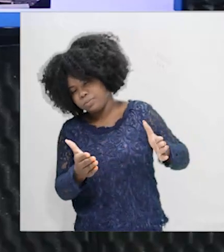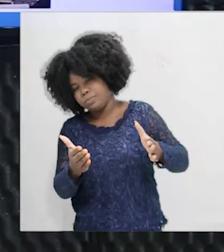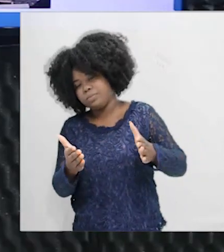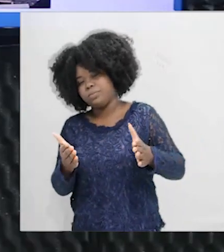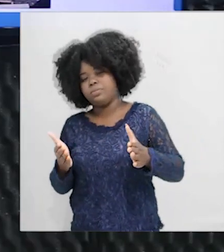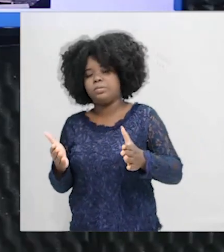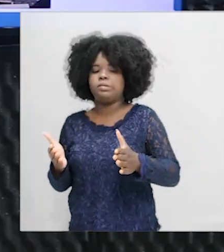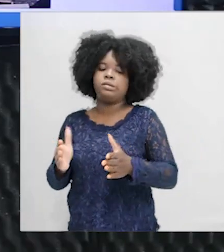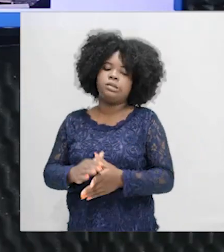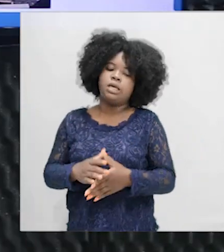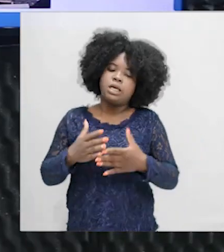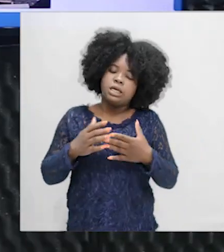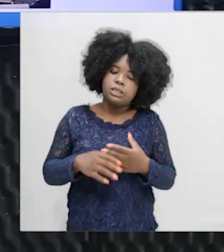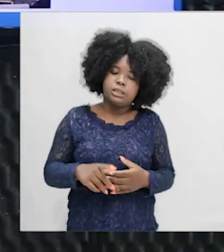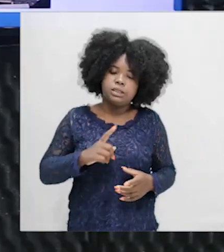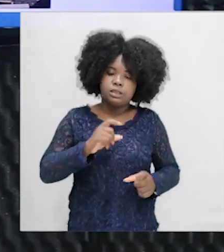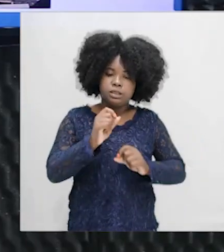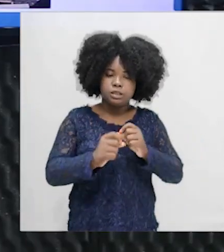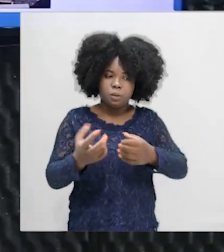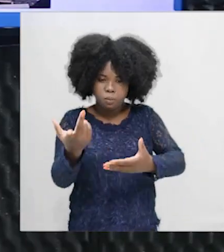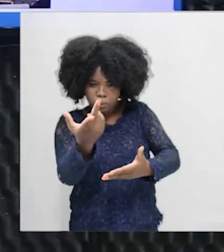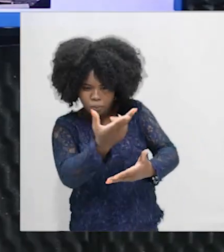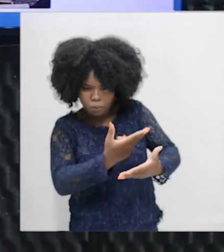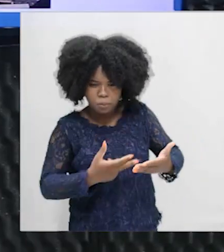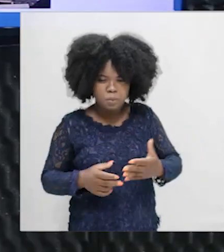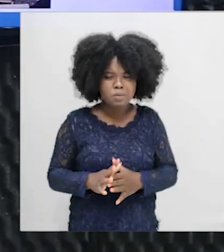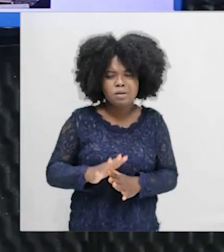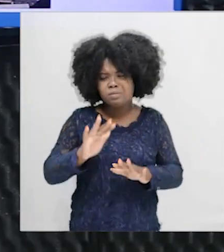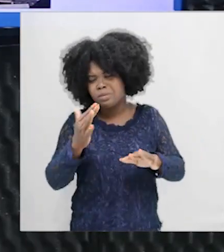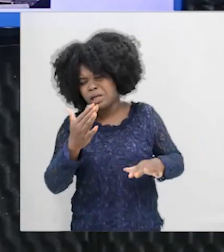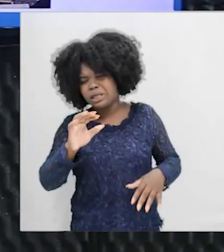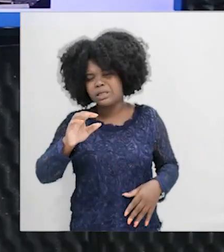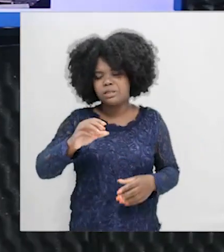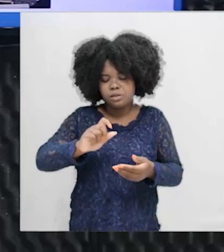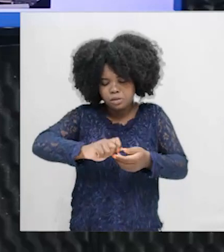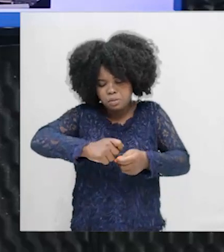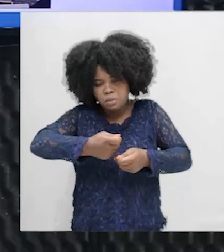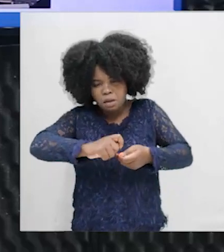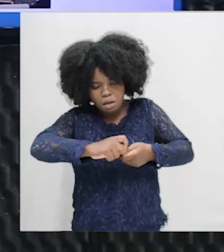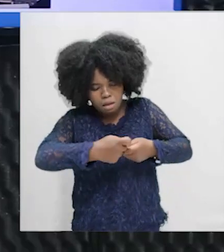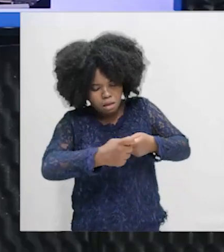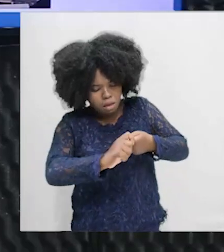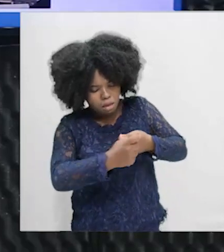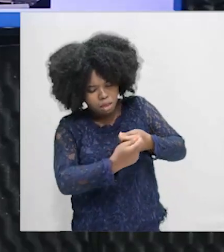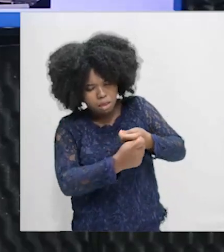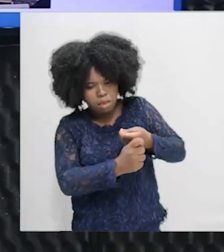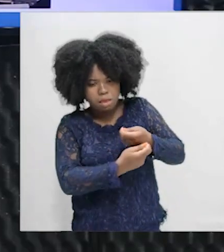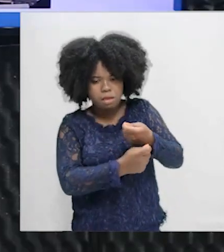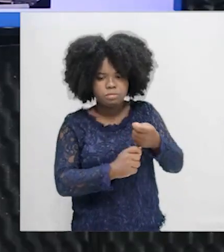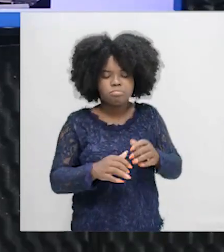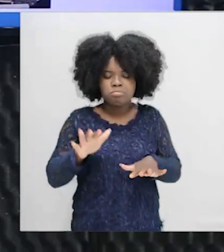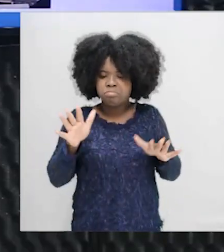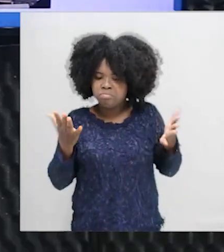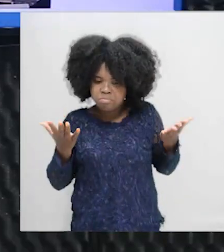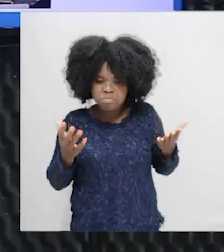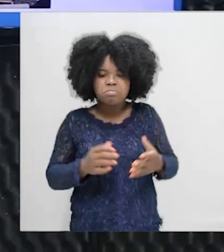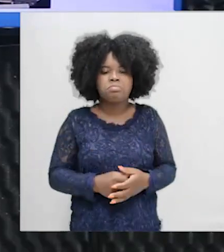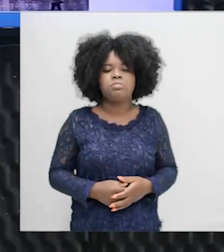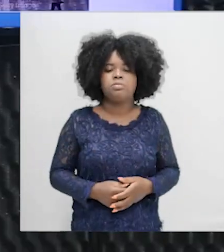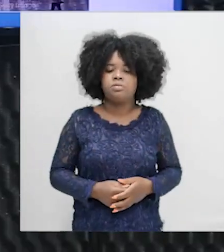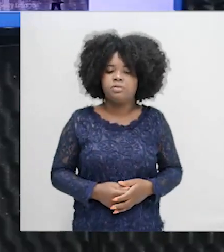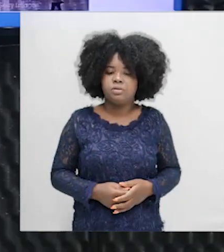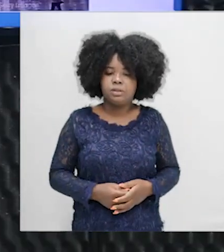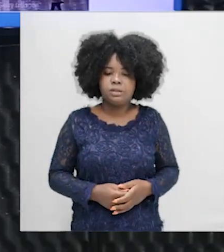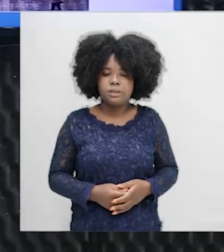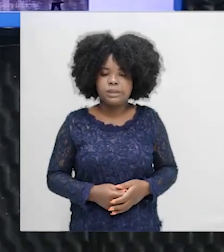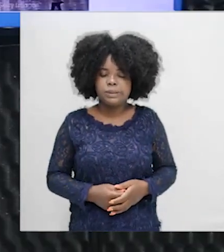extremamente refinado de decoração. É quase um bordado, quase milimétrico, numa construção gigantesca. E aí a gente tem noção do trabalho que